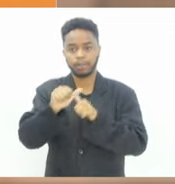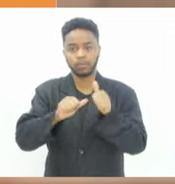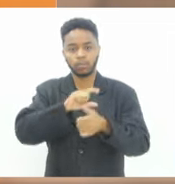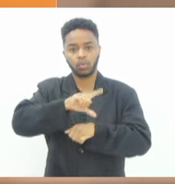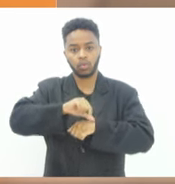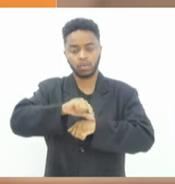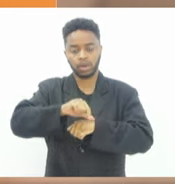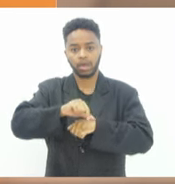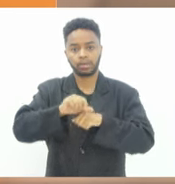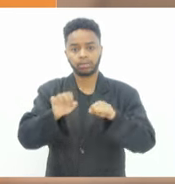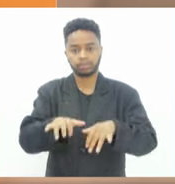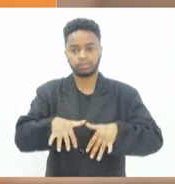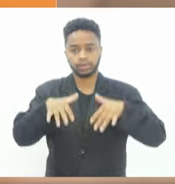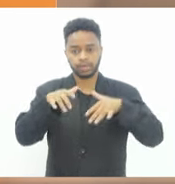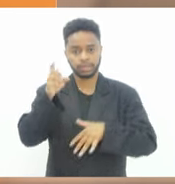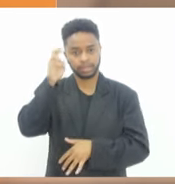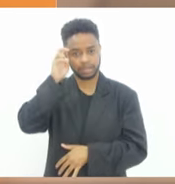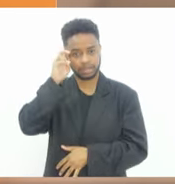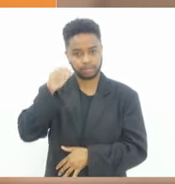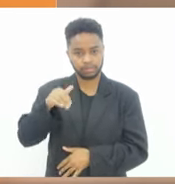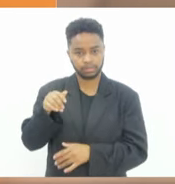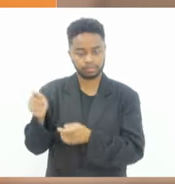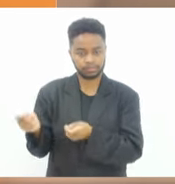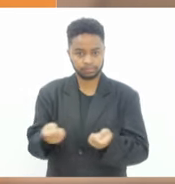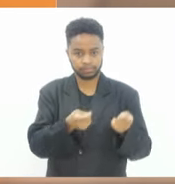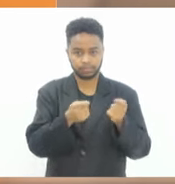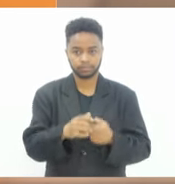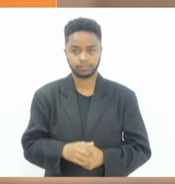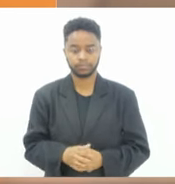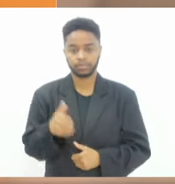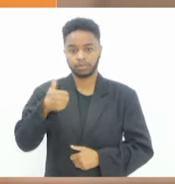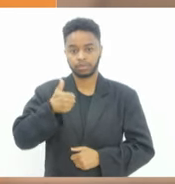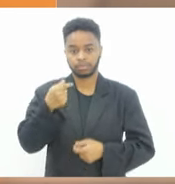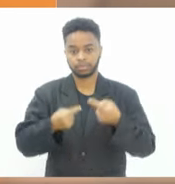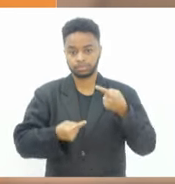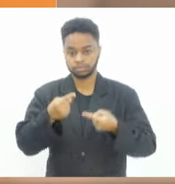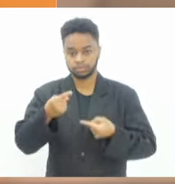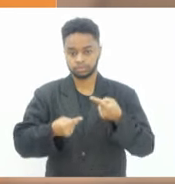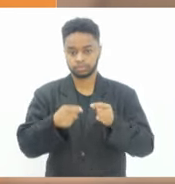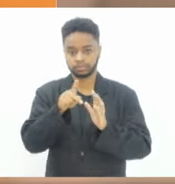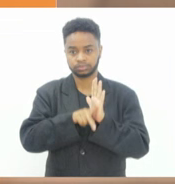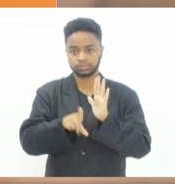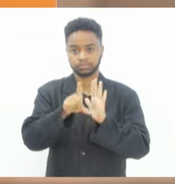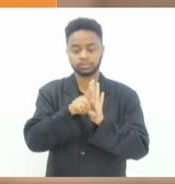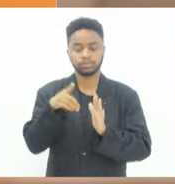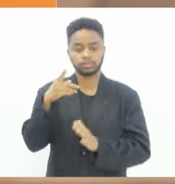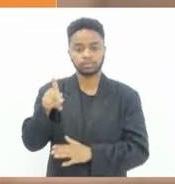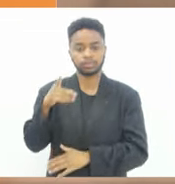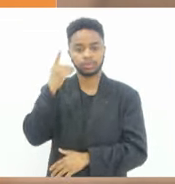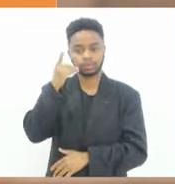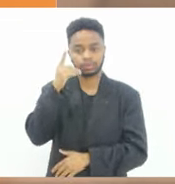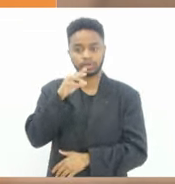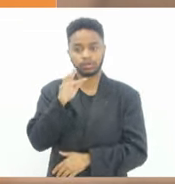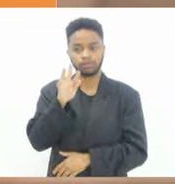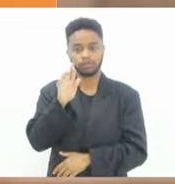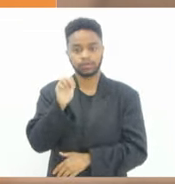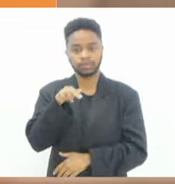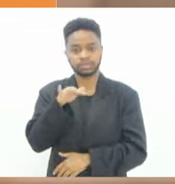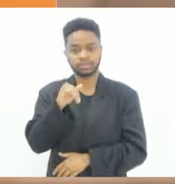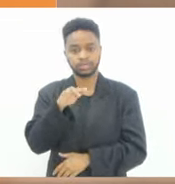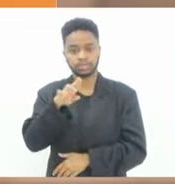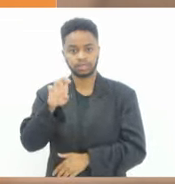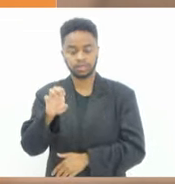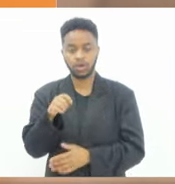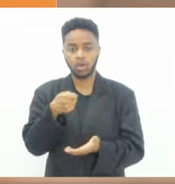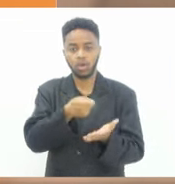das sessões plenárias das quintas-feiras. Em primeira discussão, um projeto da deputada Franciane Mota, que obriga